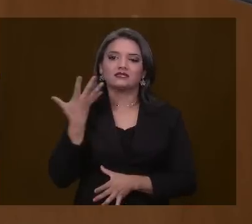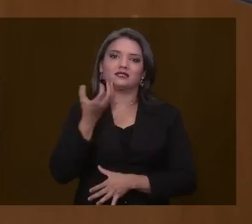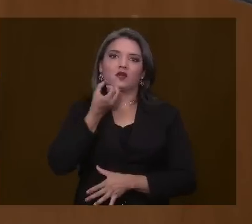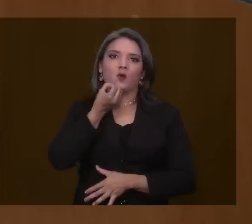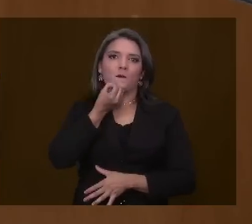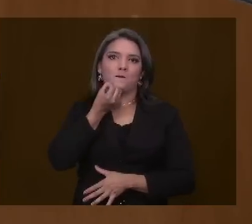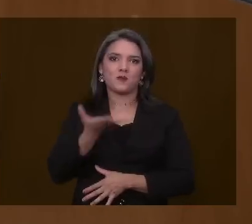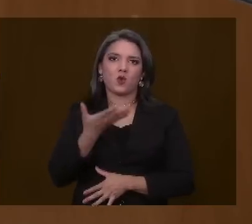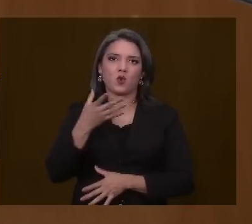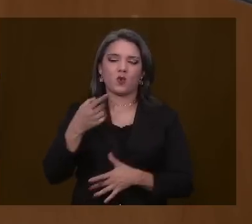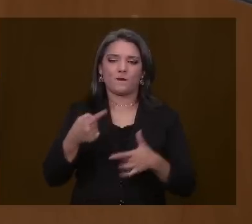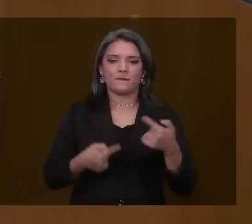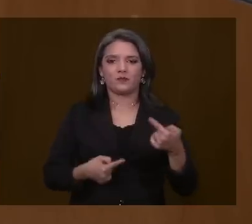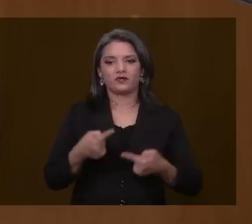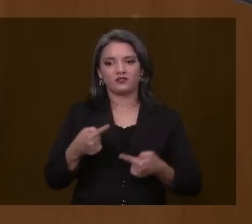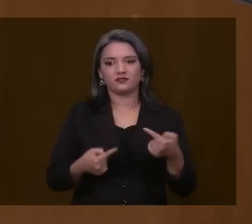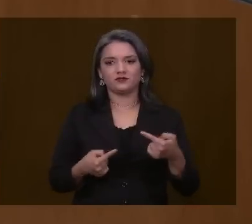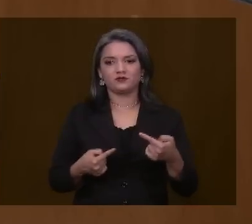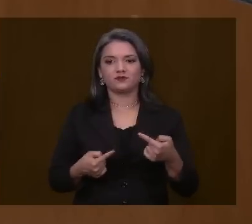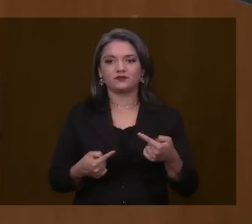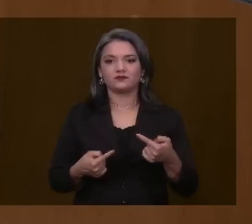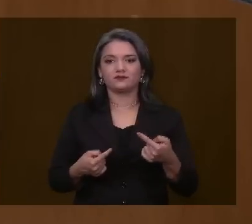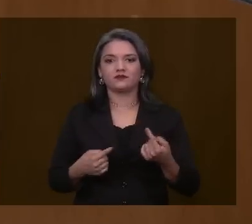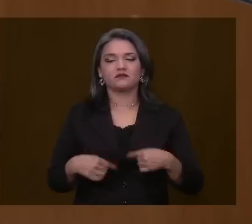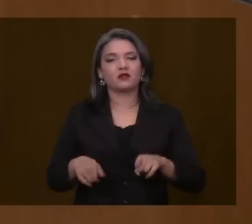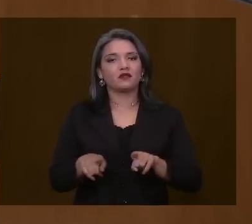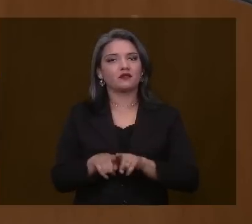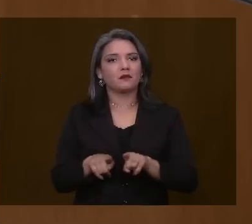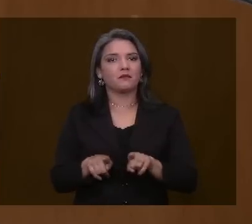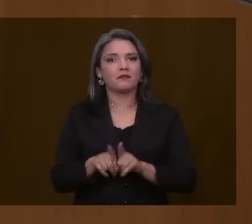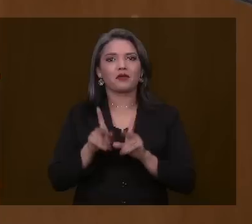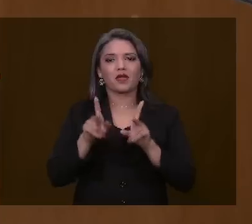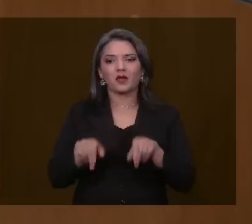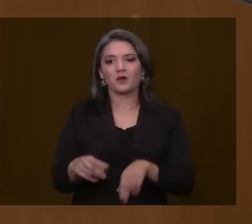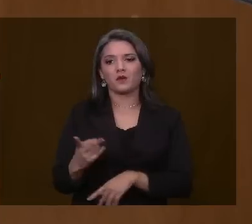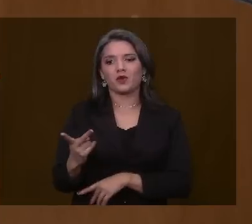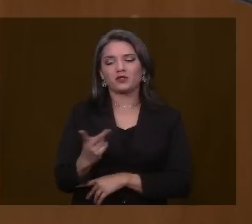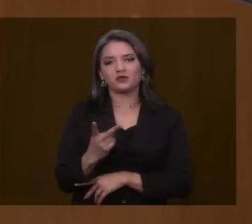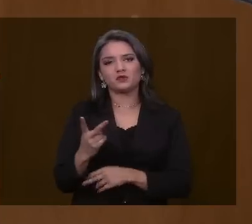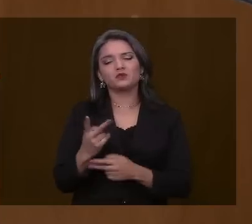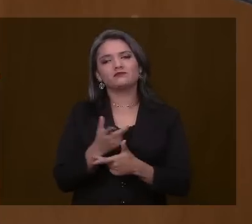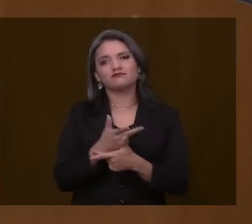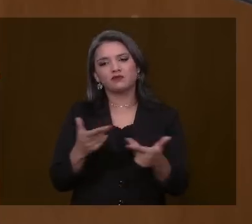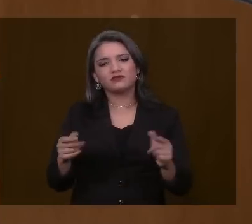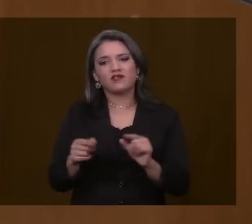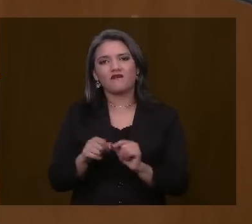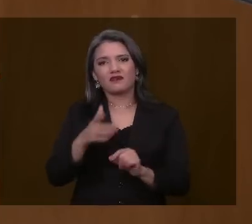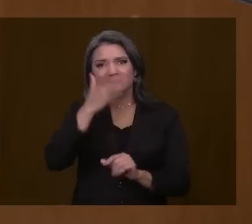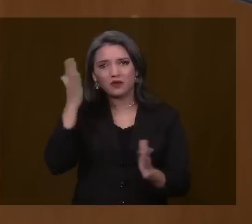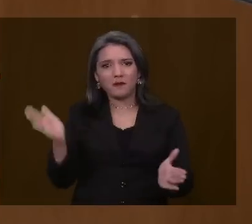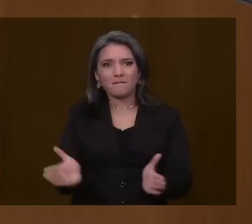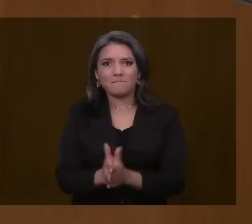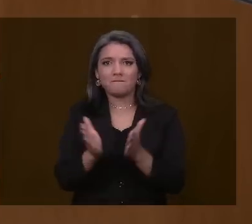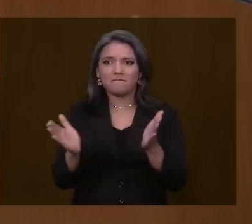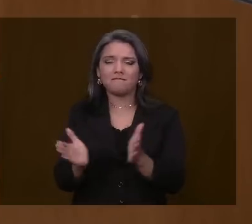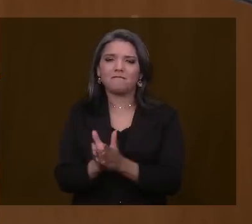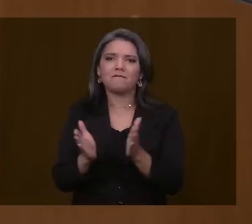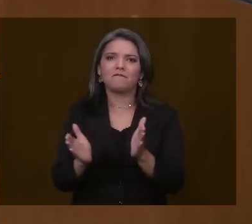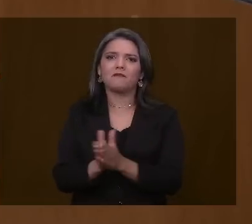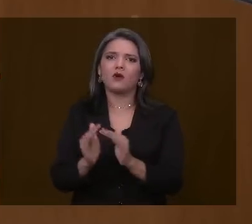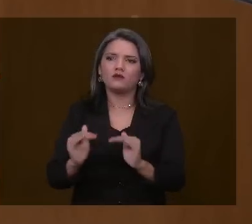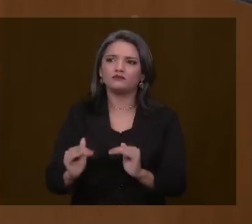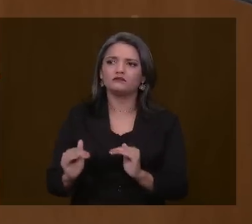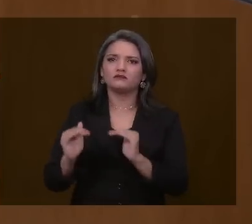política, tal como as duas medidas que mais retiraram pessoas da pobreza extrema, o